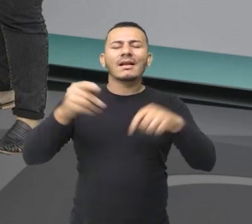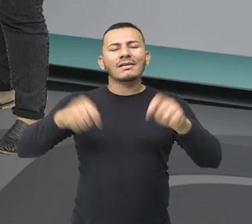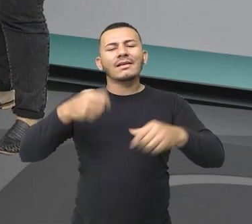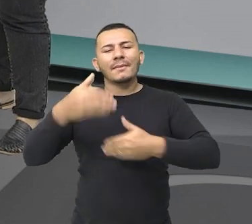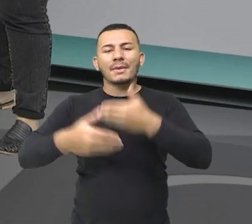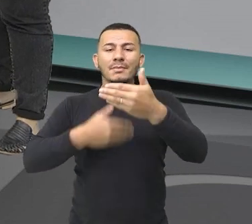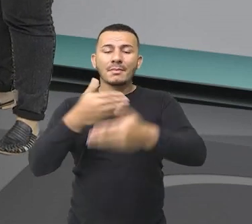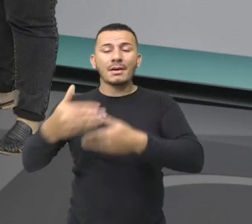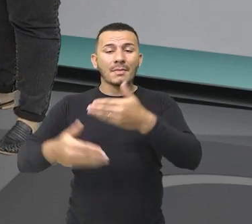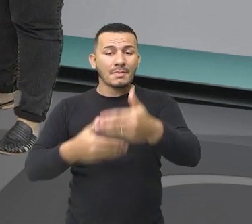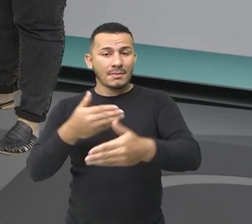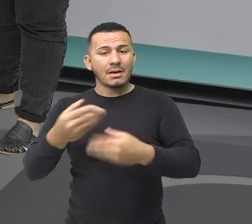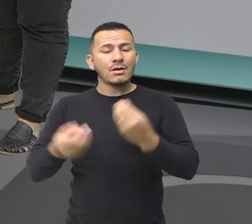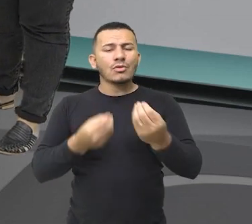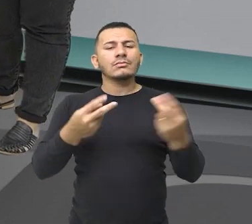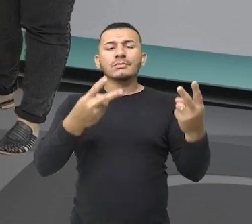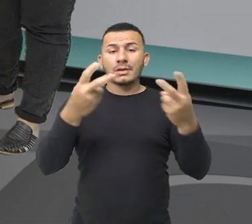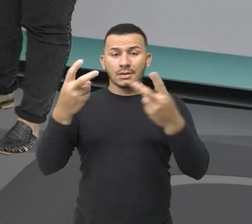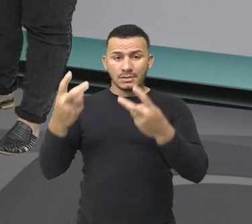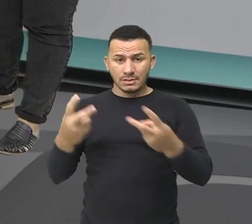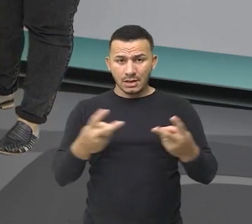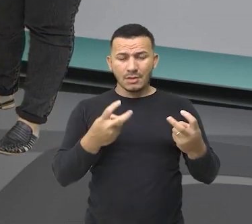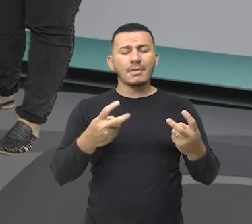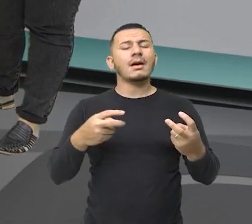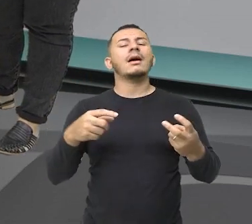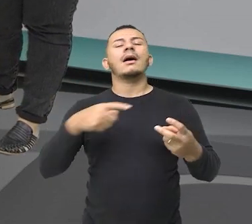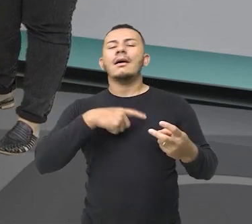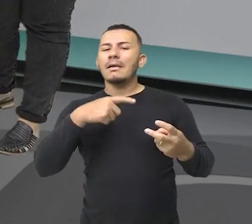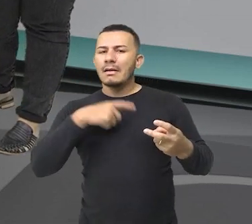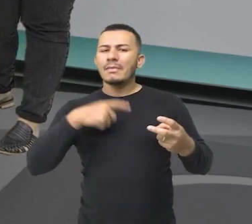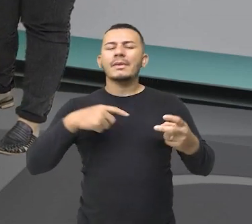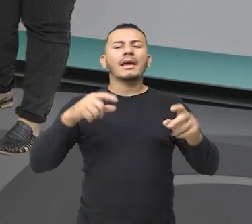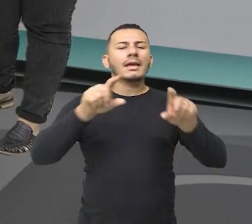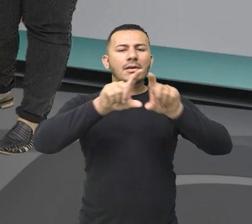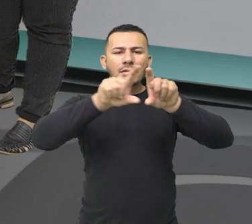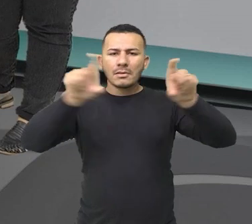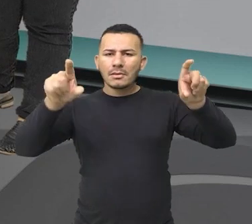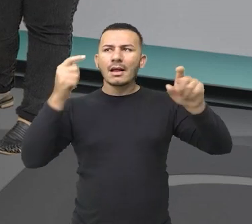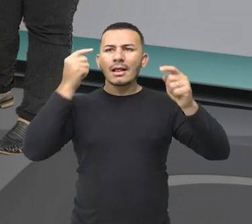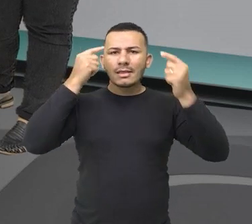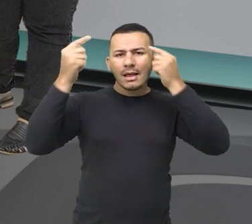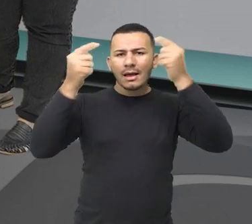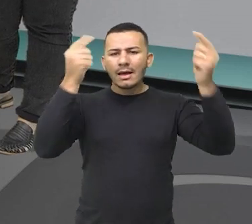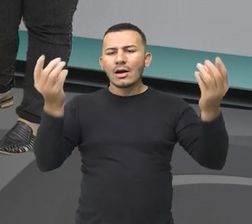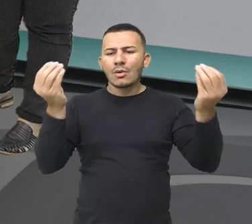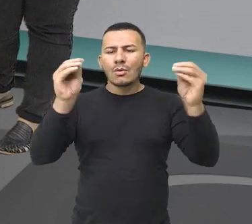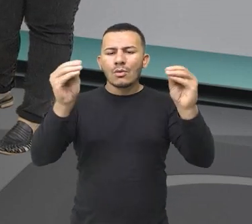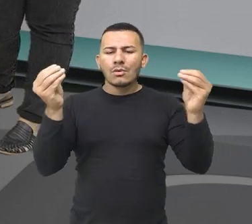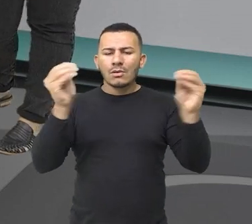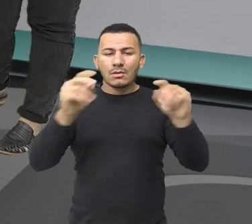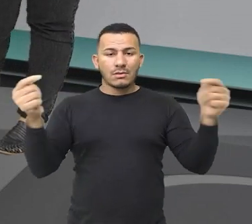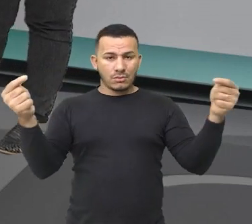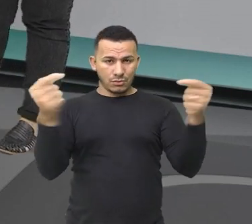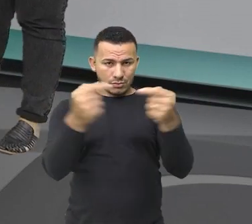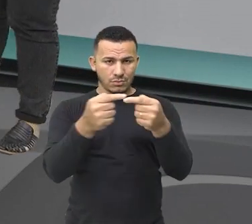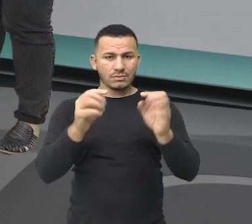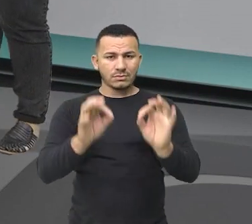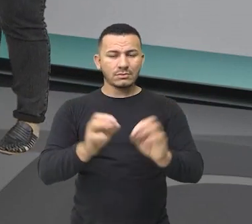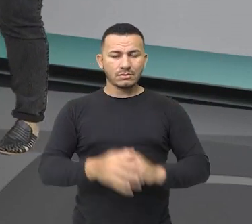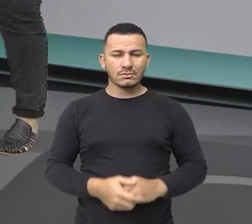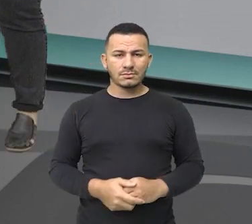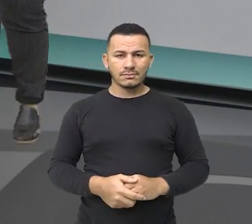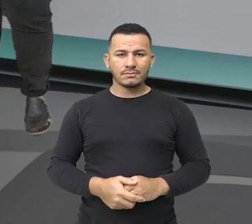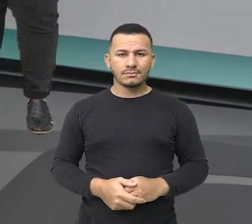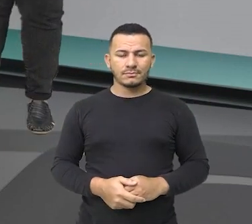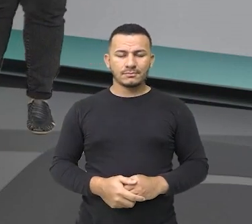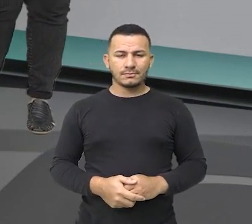aqui de observar como é que as ideias dentro de um texto, dentro de um parágrafo se juntam. Ok, pessoal? Mas